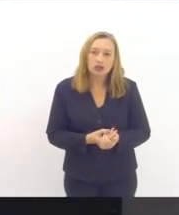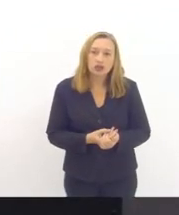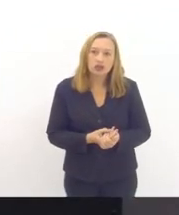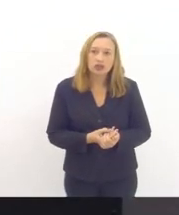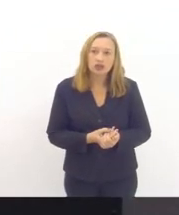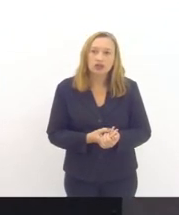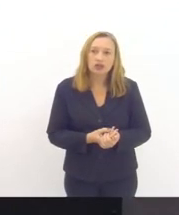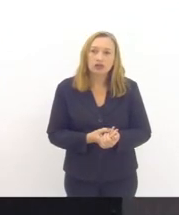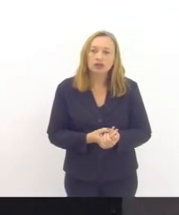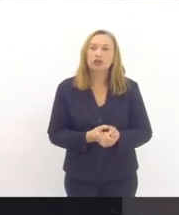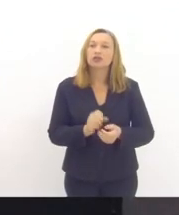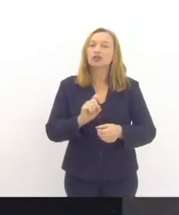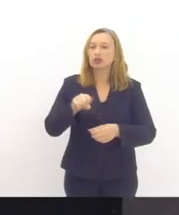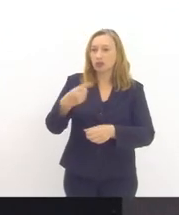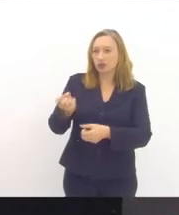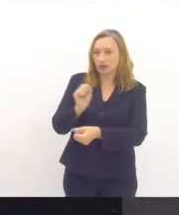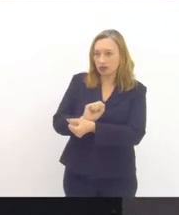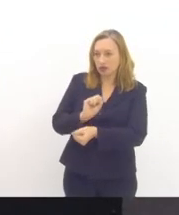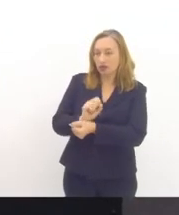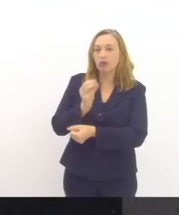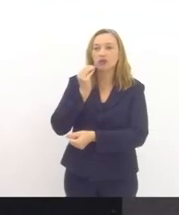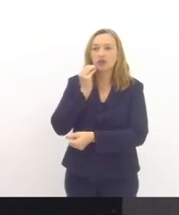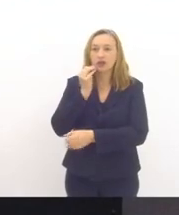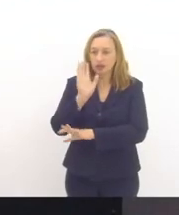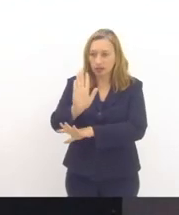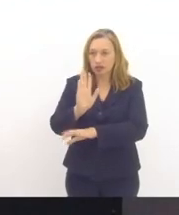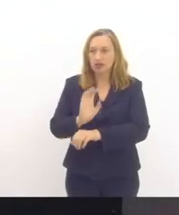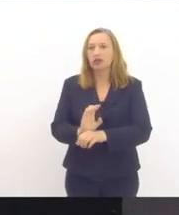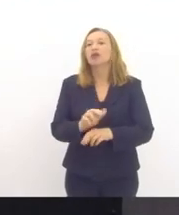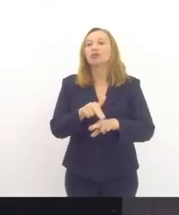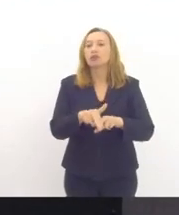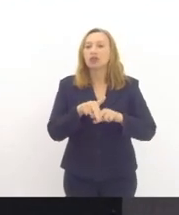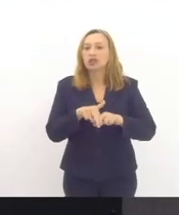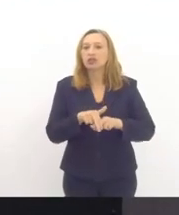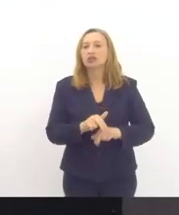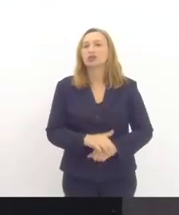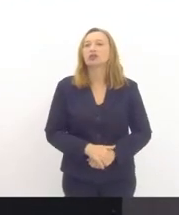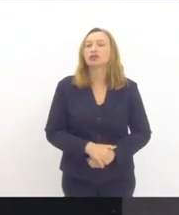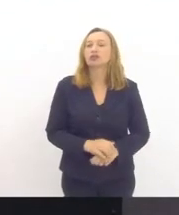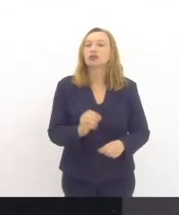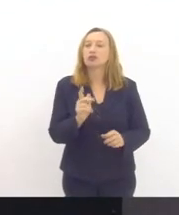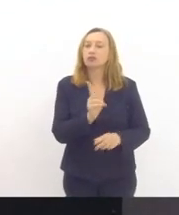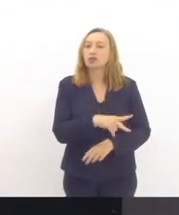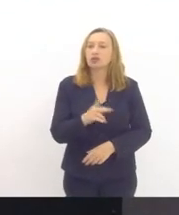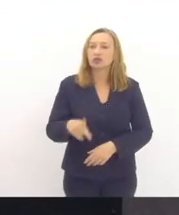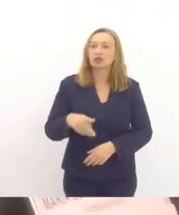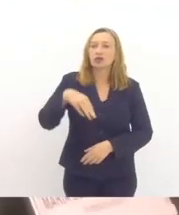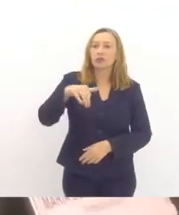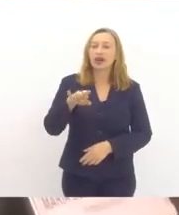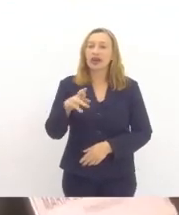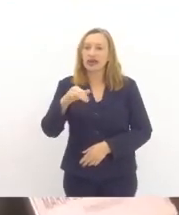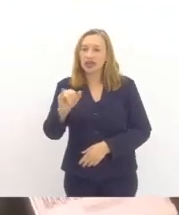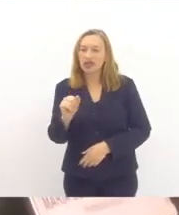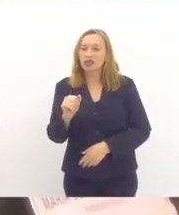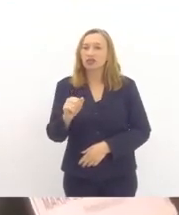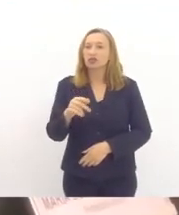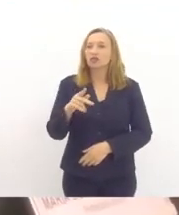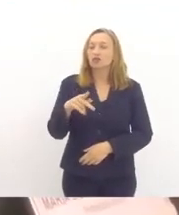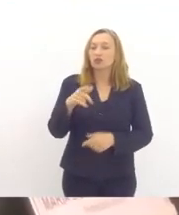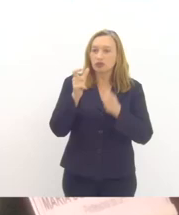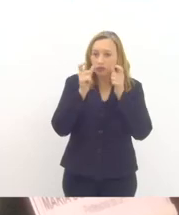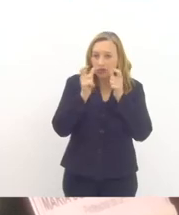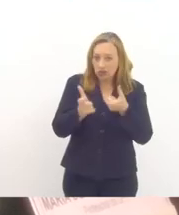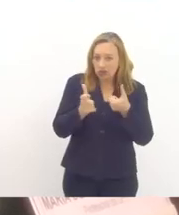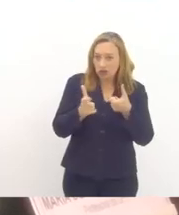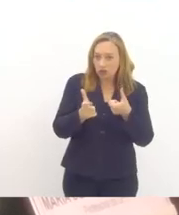prestar atenção em cada escola. Oi, a senhora vai ter oportunidade, professora Maria. Não, Merentina. Por isso, professora Maria Merentina, eu estou aqui chamando a